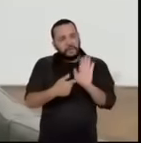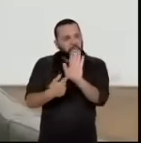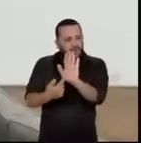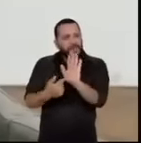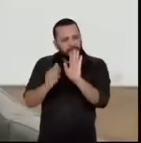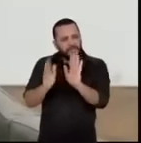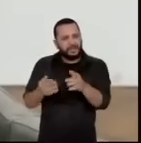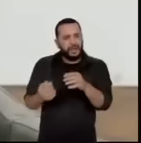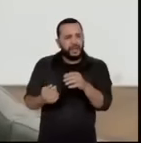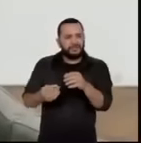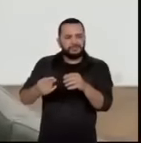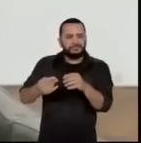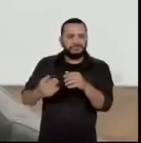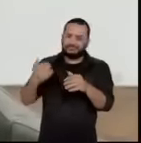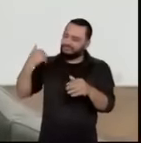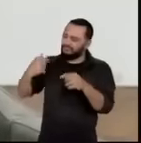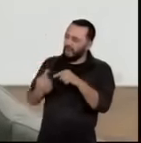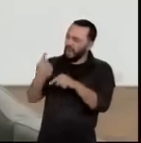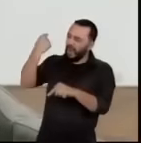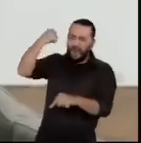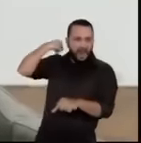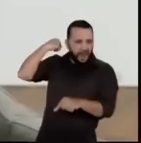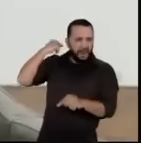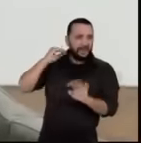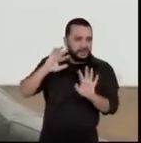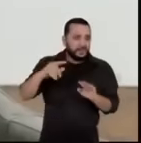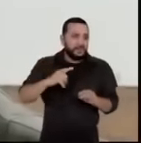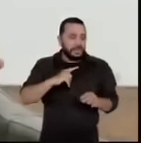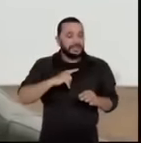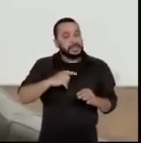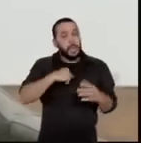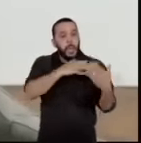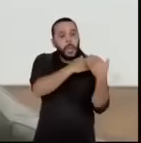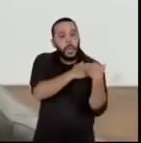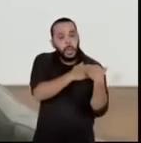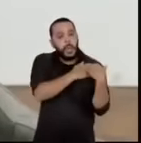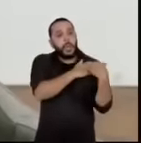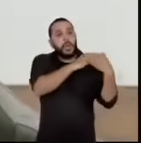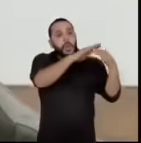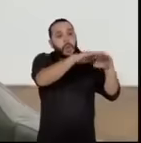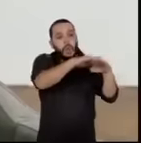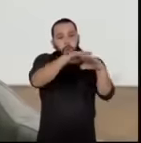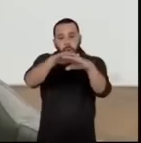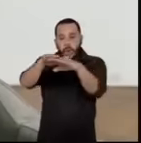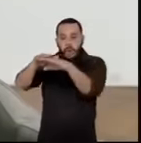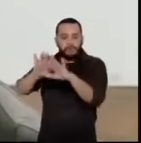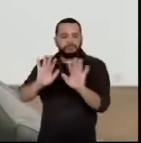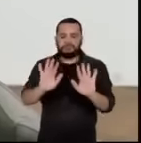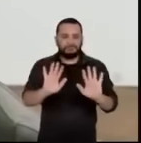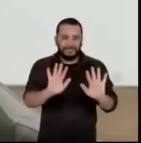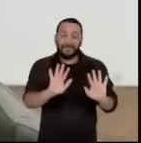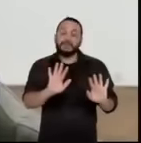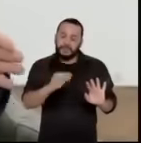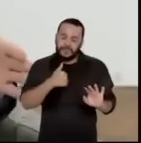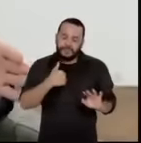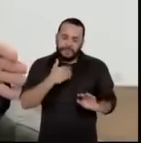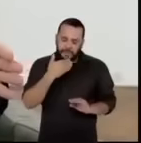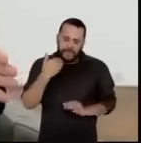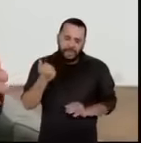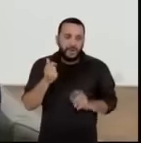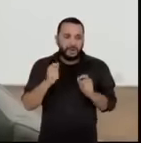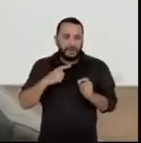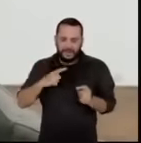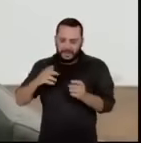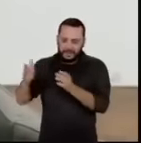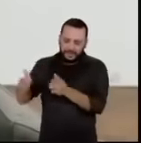faz tempo. Então, sem querer aqui atribuir responsabilidades de parte a parte, reconhecendo que talvez tivesse sido melhor acelerar a